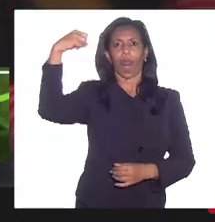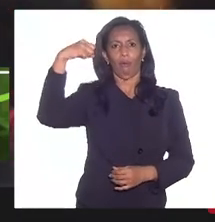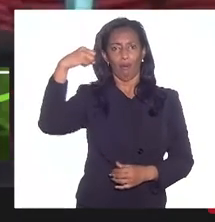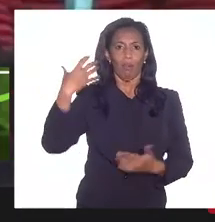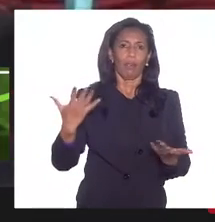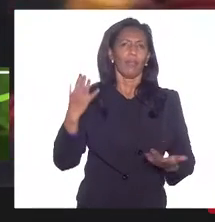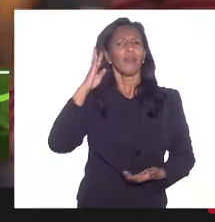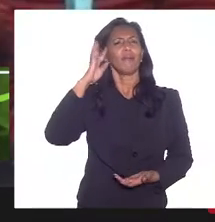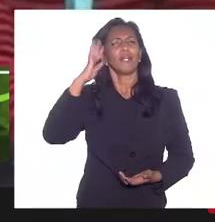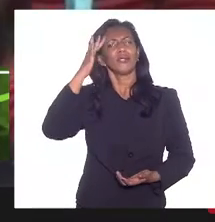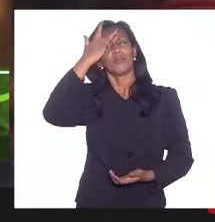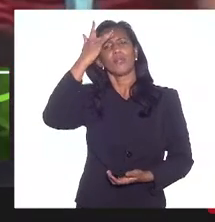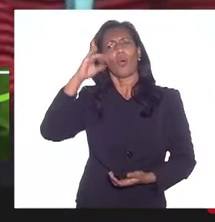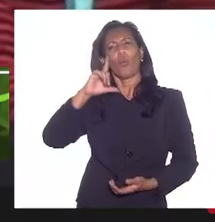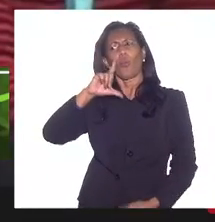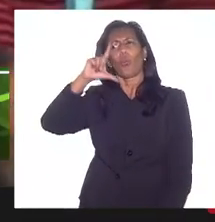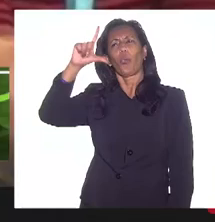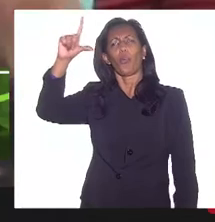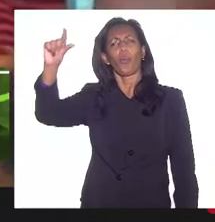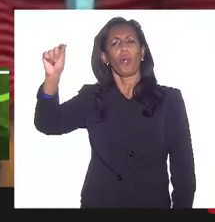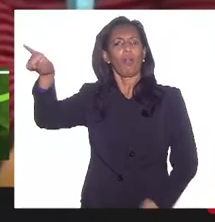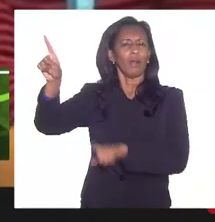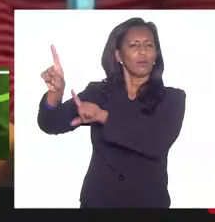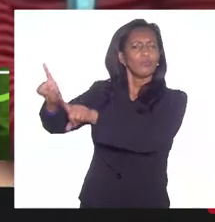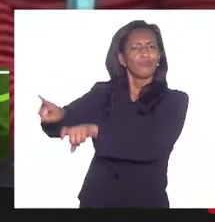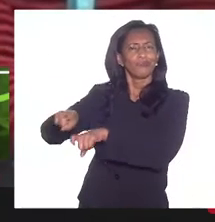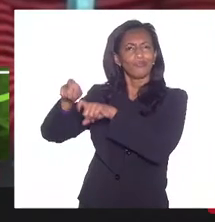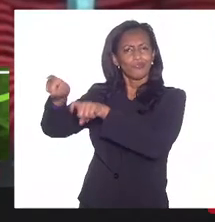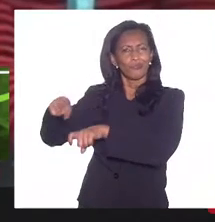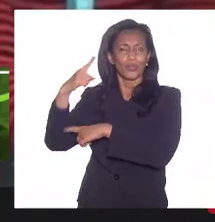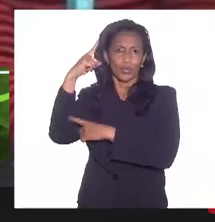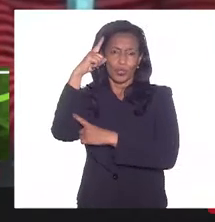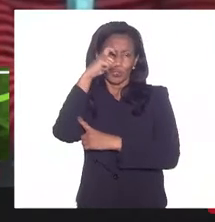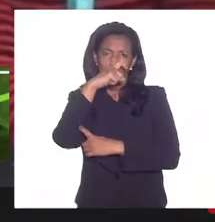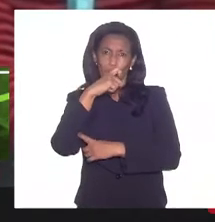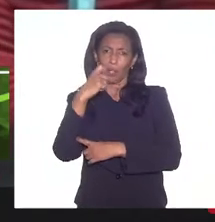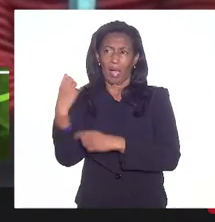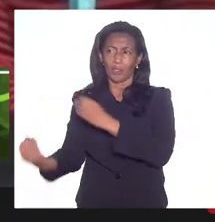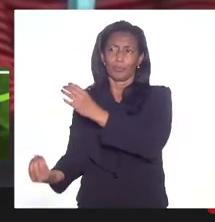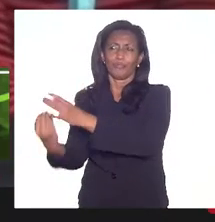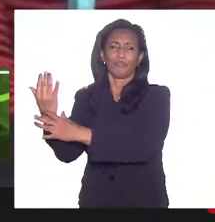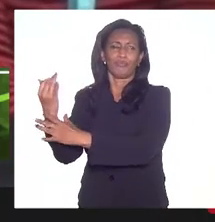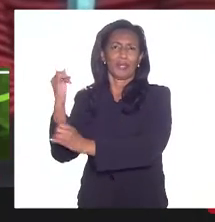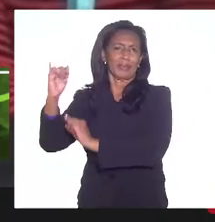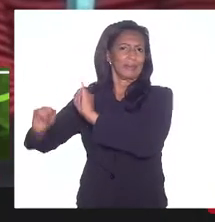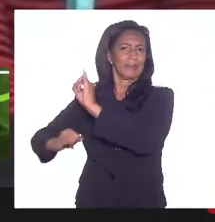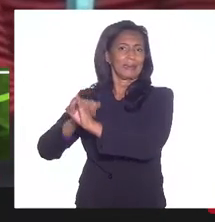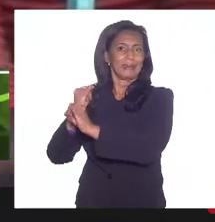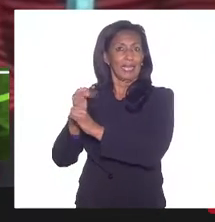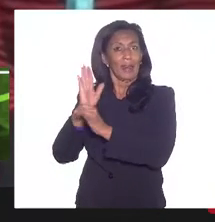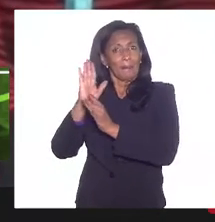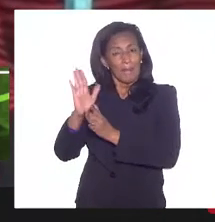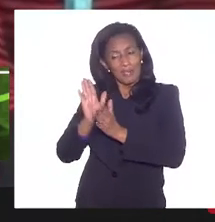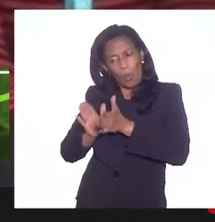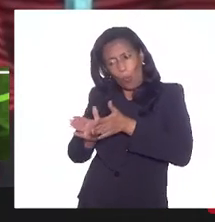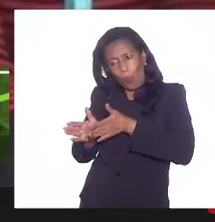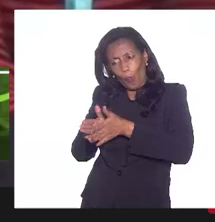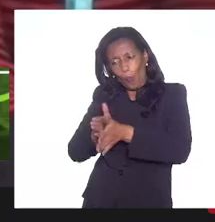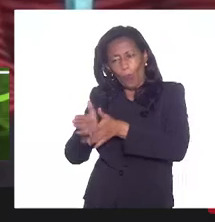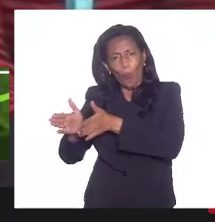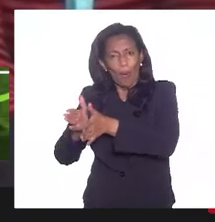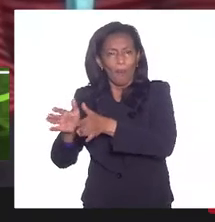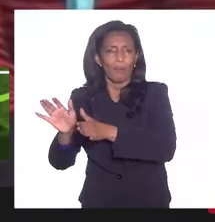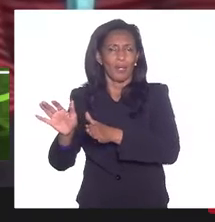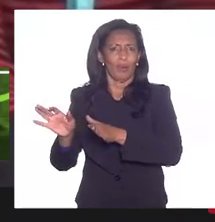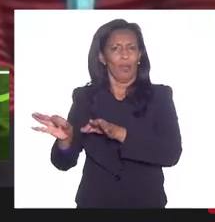as pessoas que estão muito longe estão nas áreas mais rurais tem muito mais dificuldade de acessar mas era o caminho era o jeito que a gente tinha